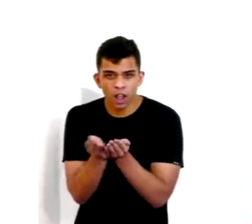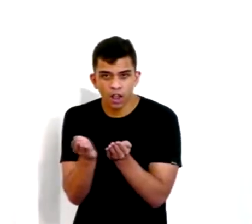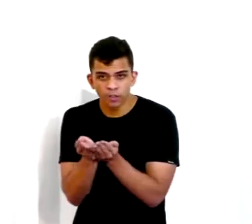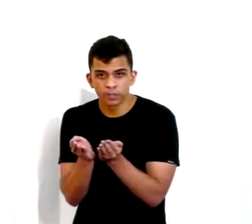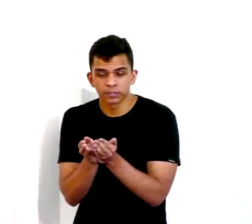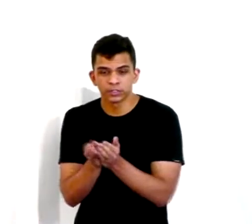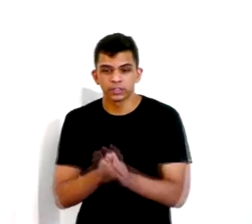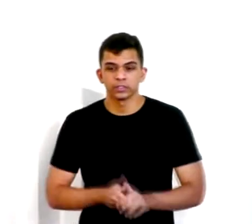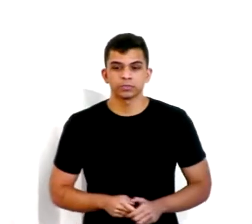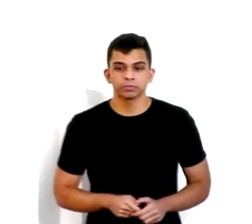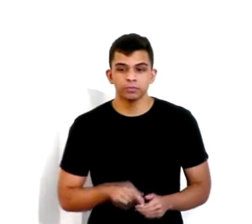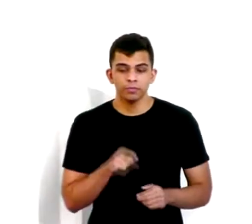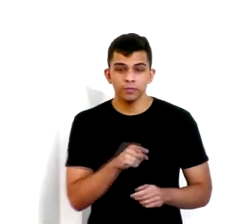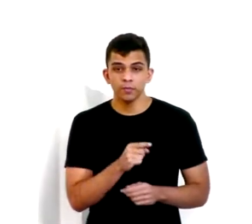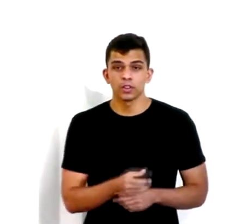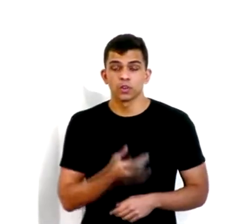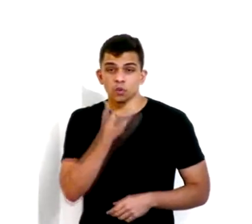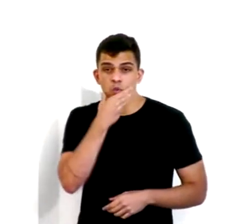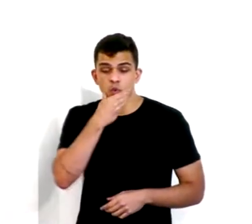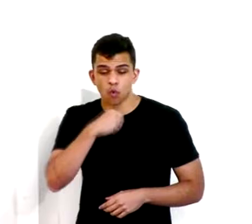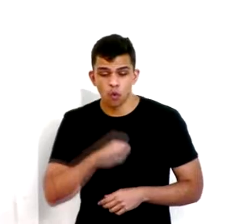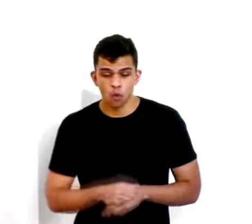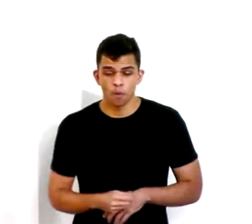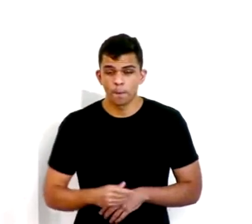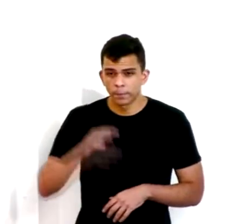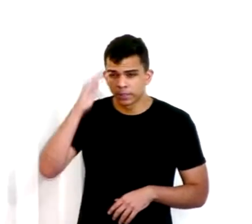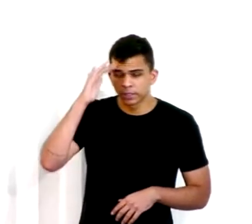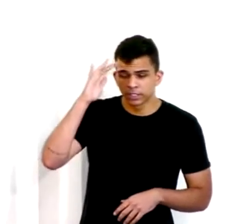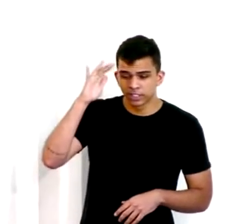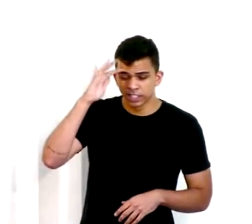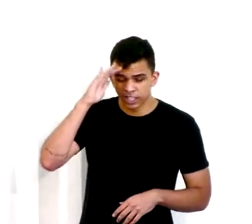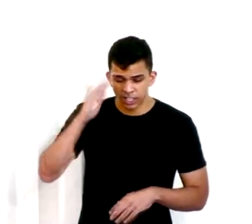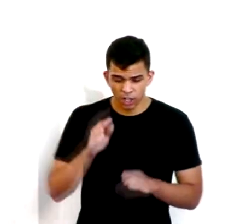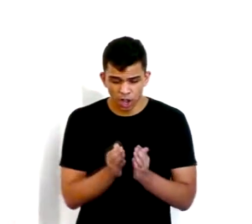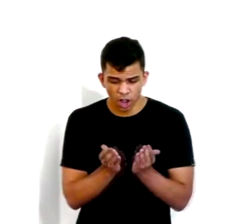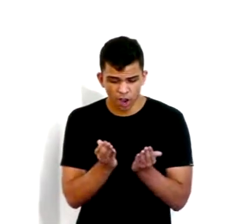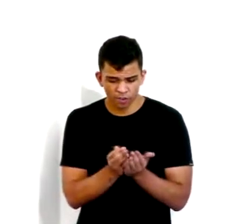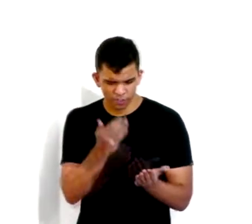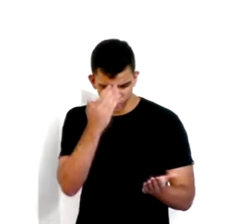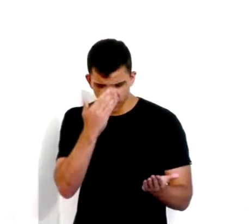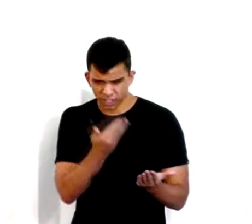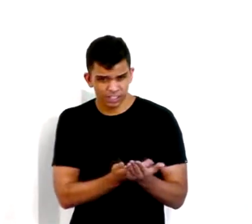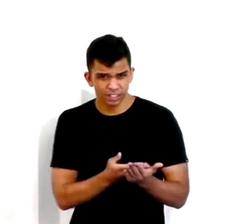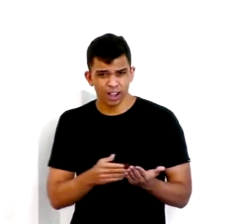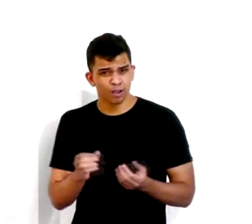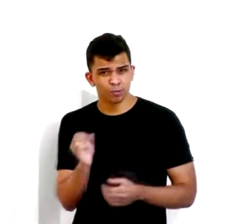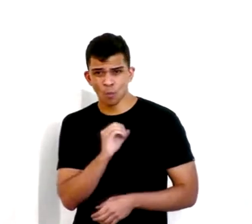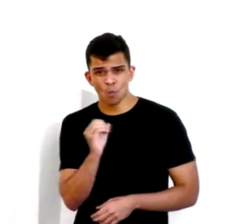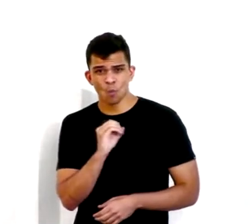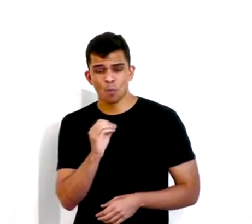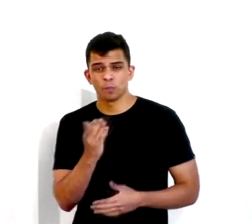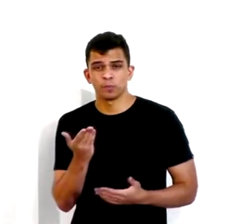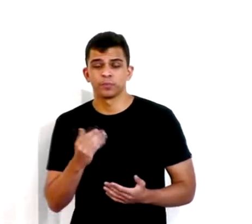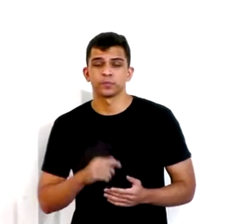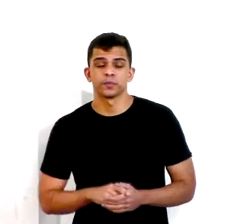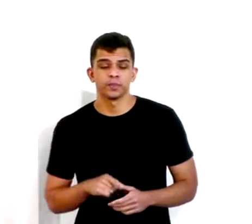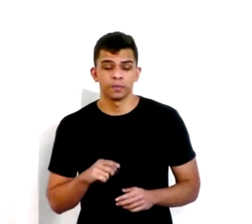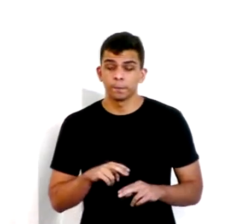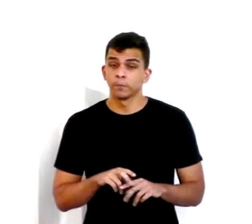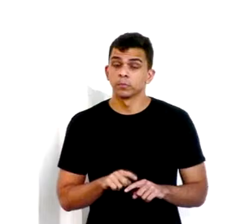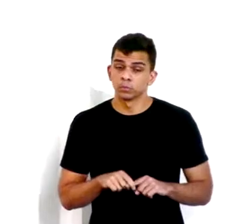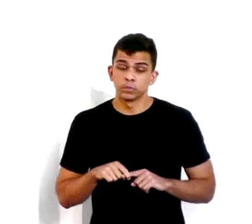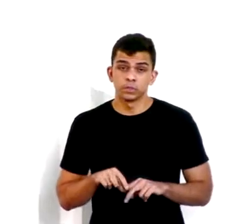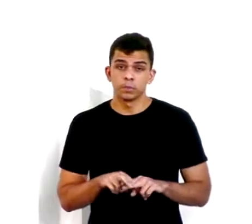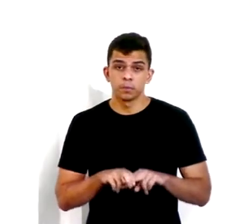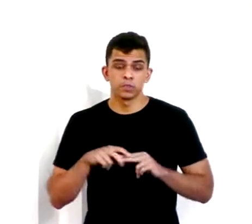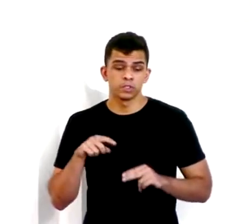homem racionalista não vai crer no Evangelho, não vai crer na palavra de Deus. Por isso ele